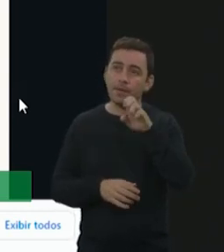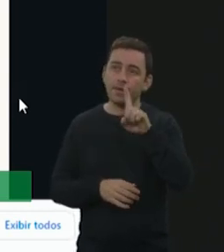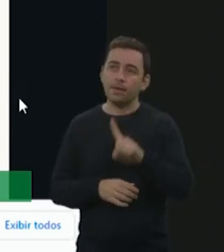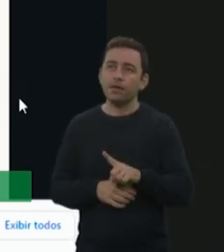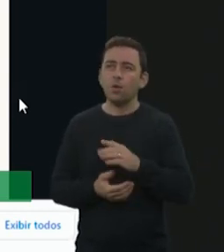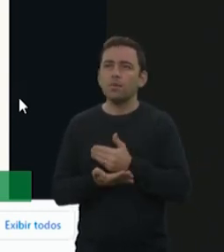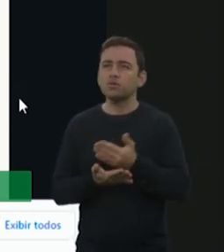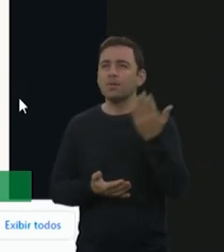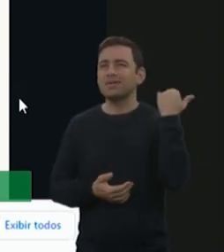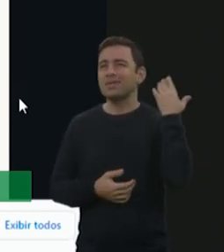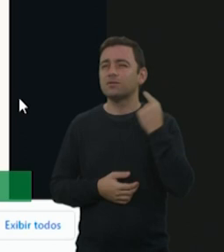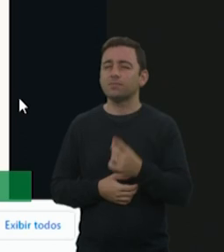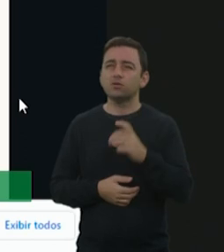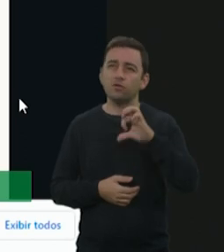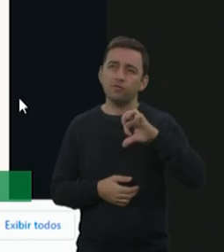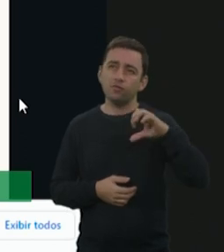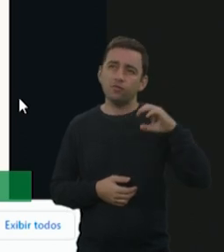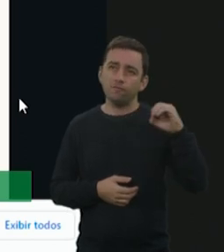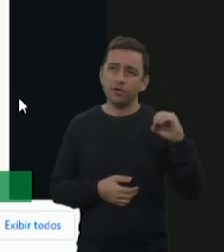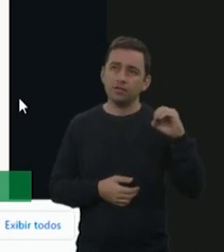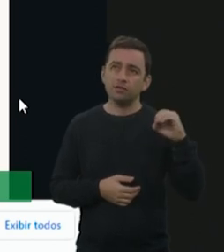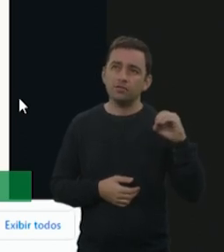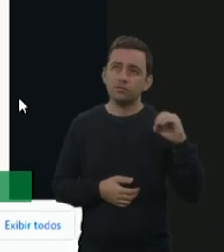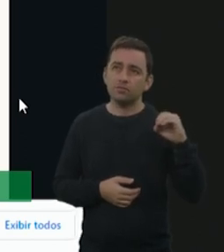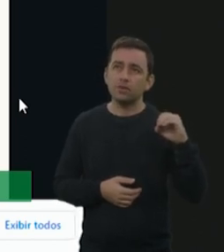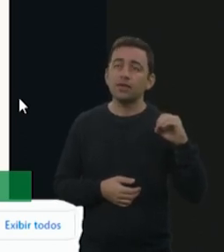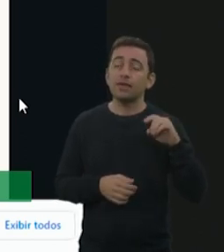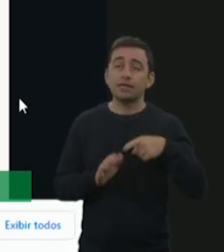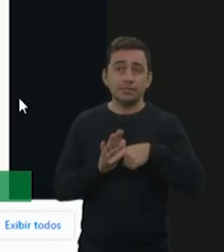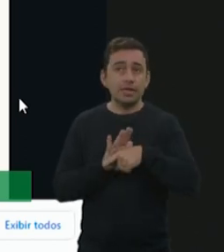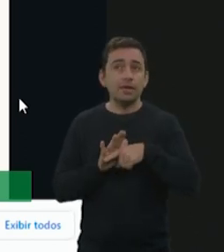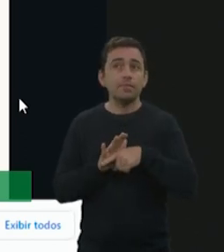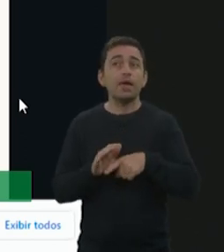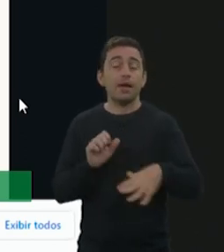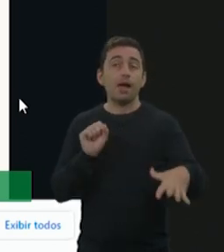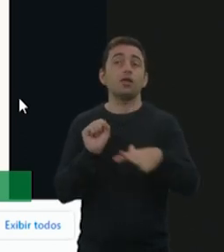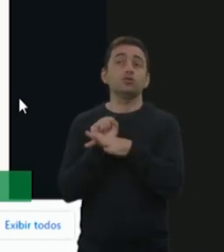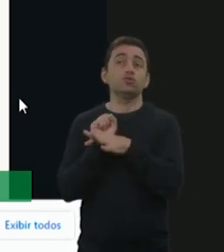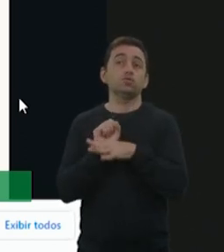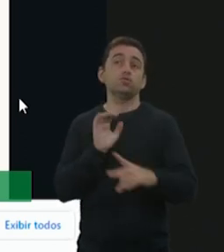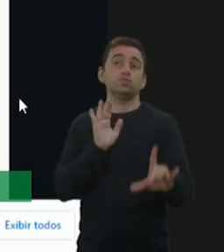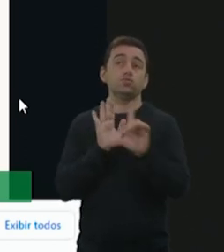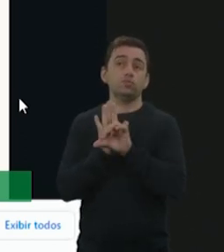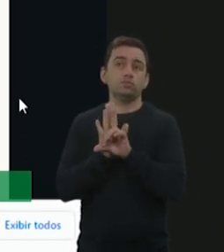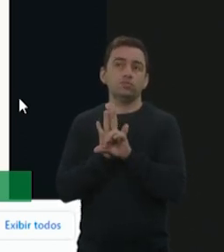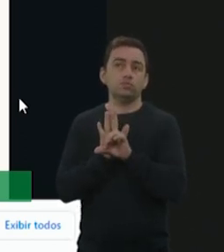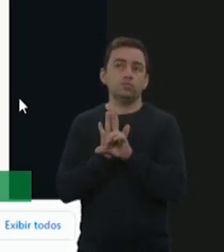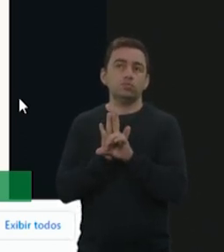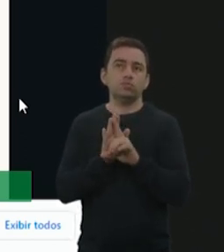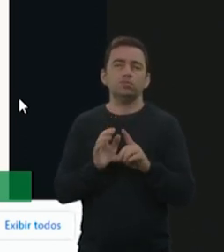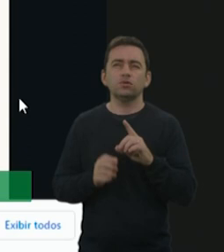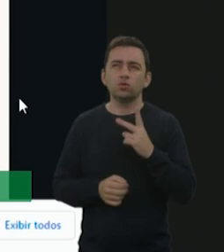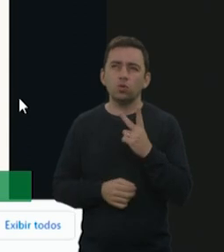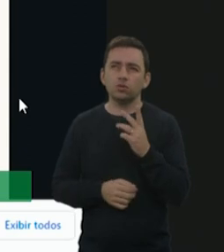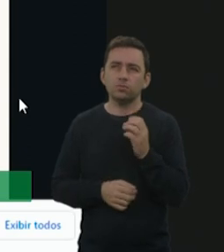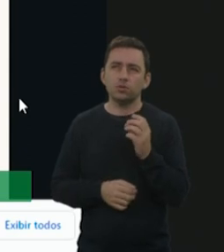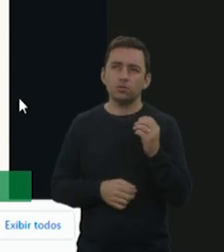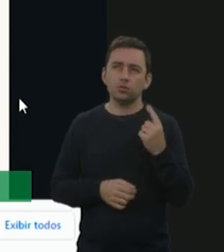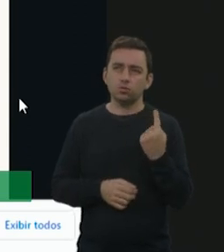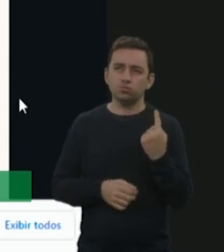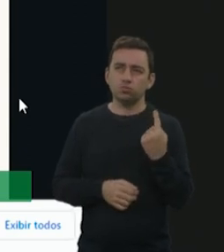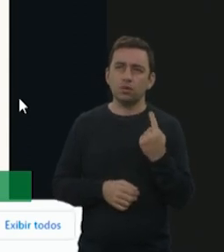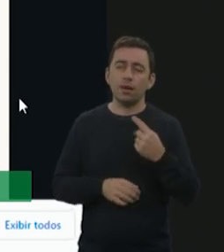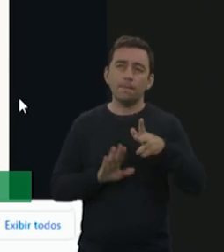começou lá em 1990 pelo ECA. Então, esse exame ele é garantido por lei. E lá, em 2001, é que veio a